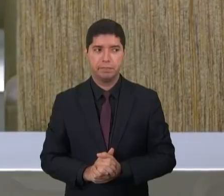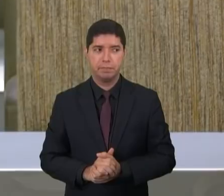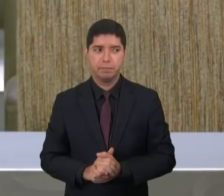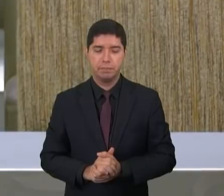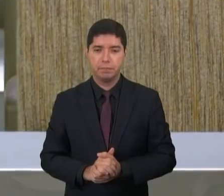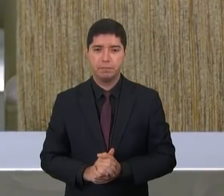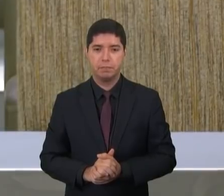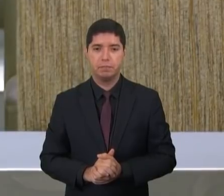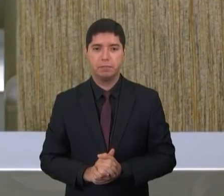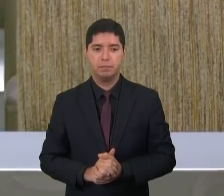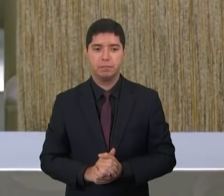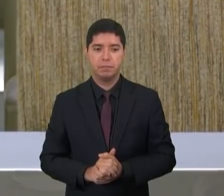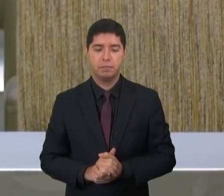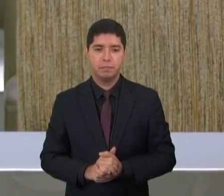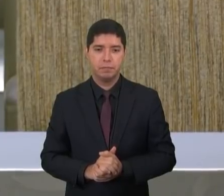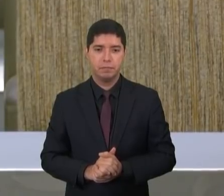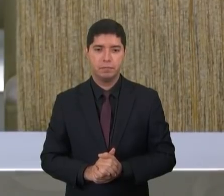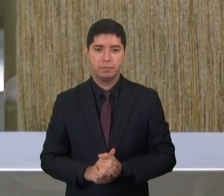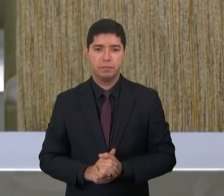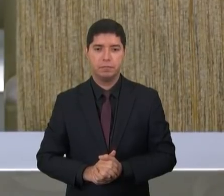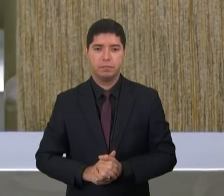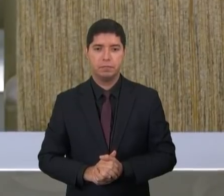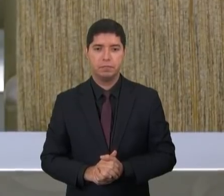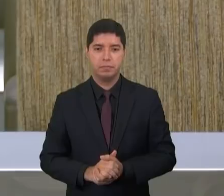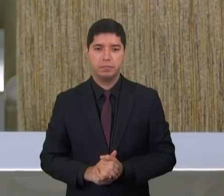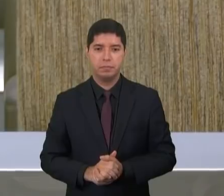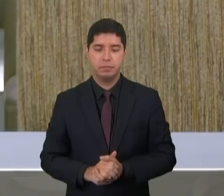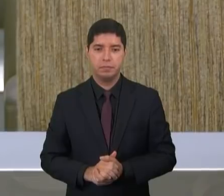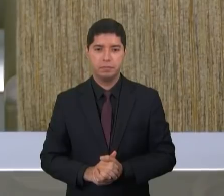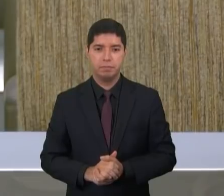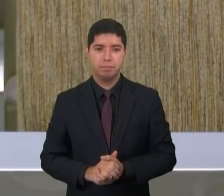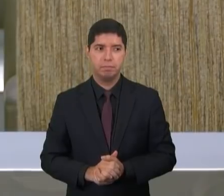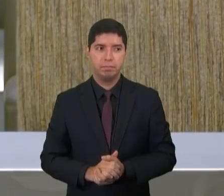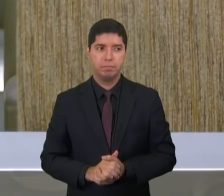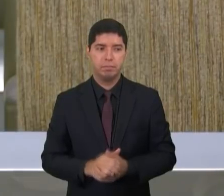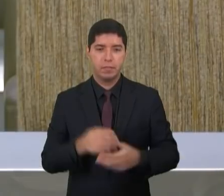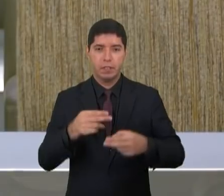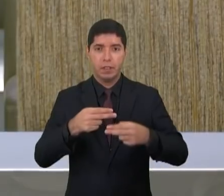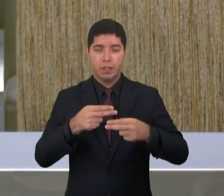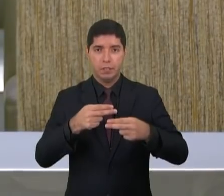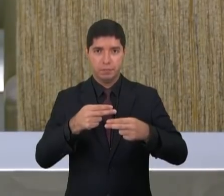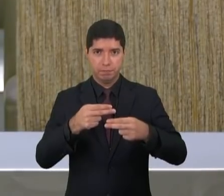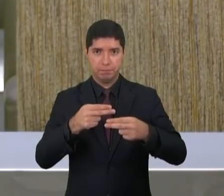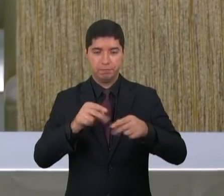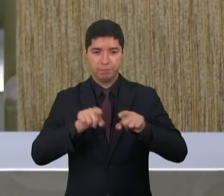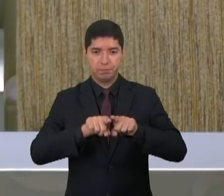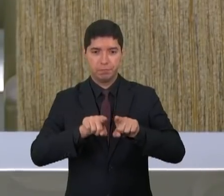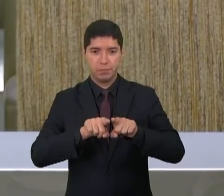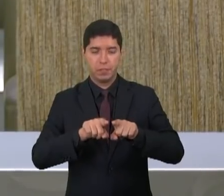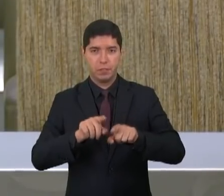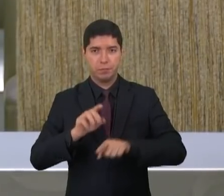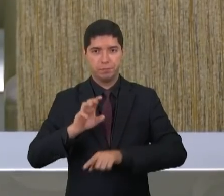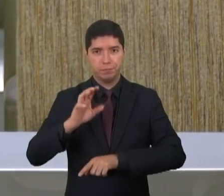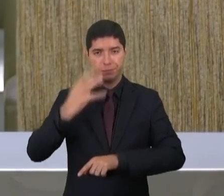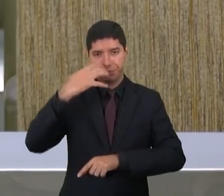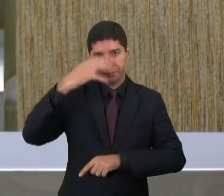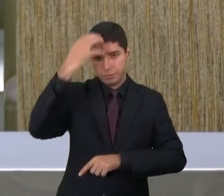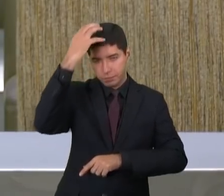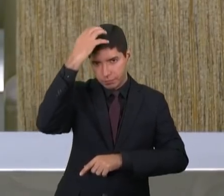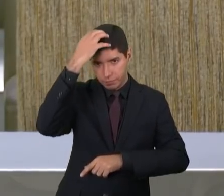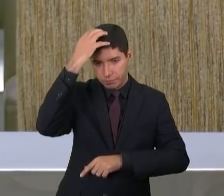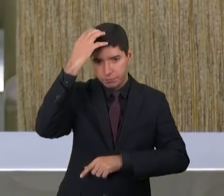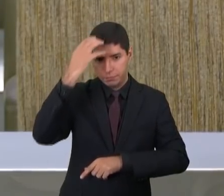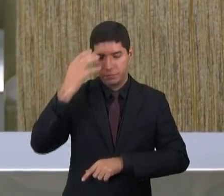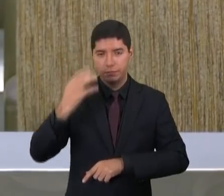quando Nabucodonosor, ele institui, ele traz um decreto e diz: eu quero que todo